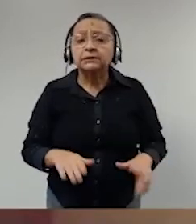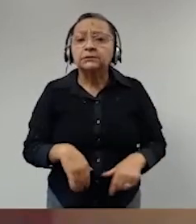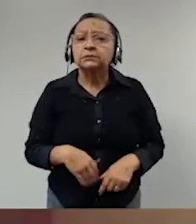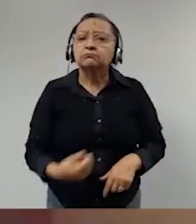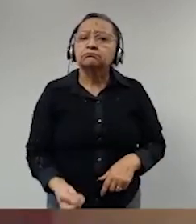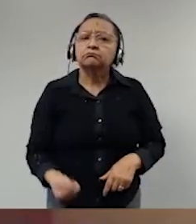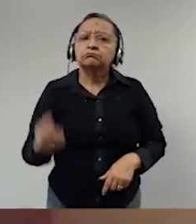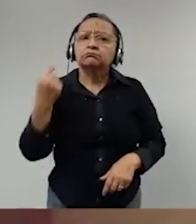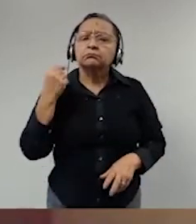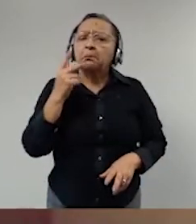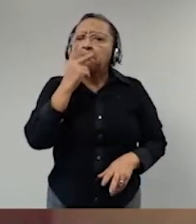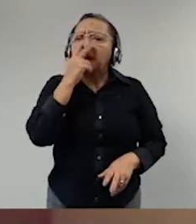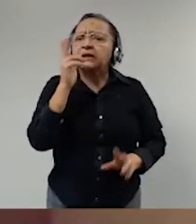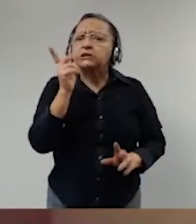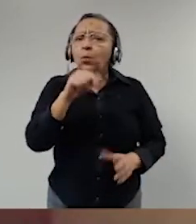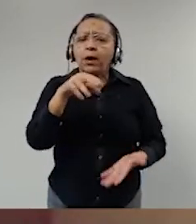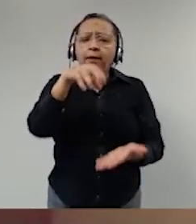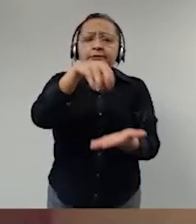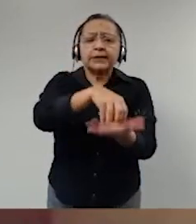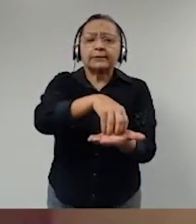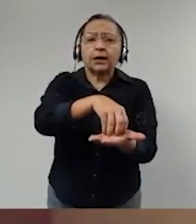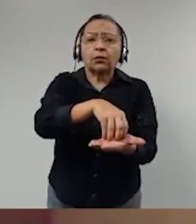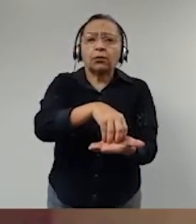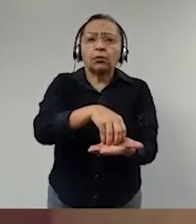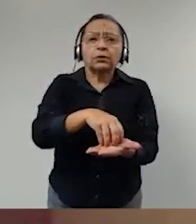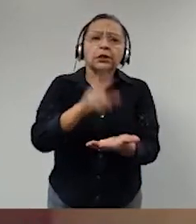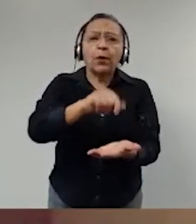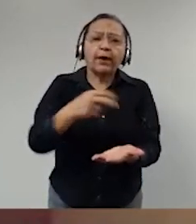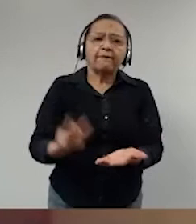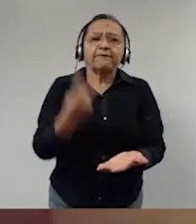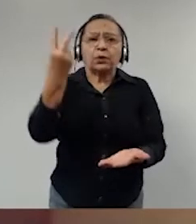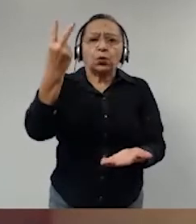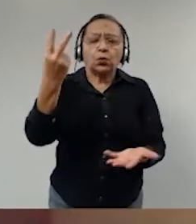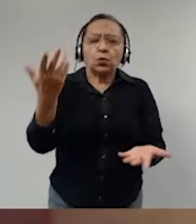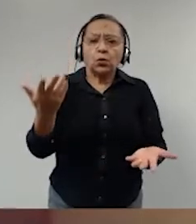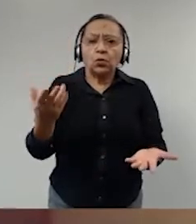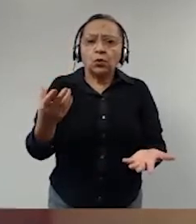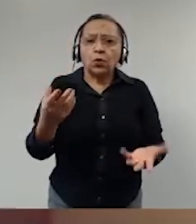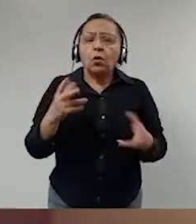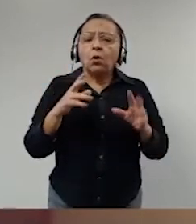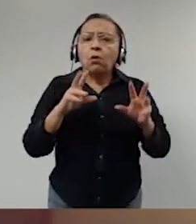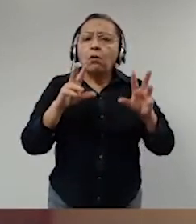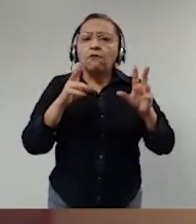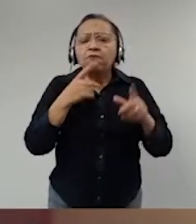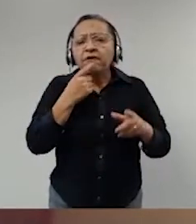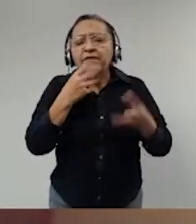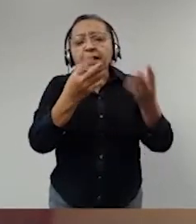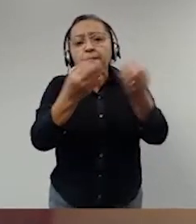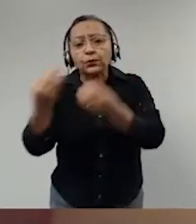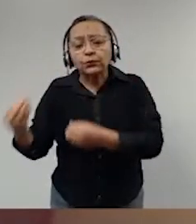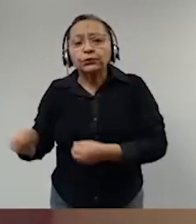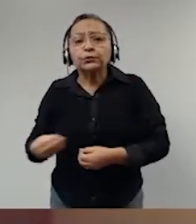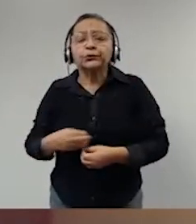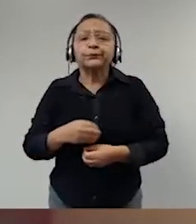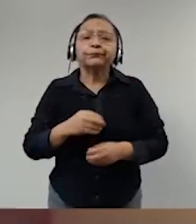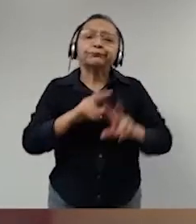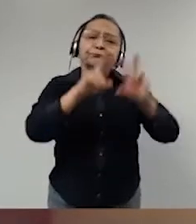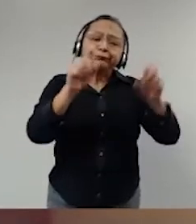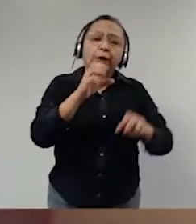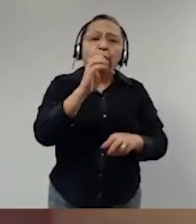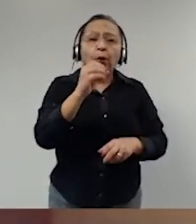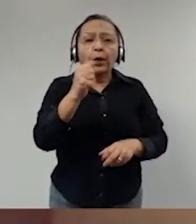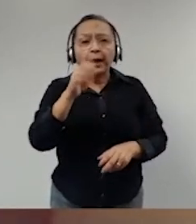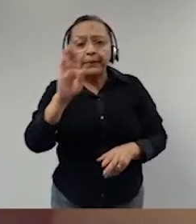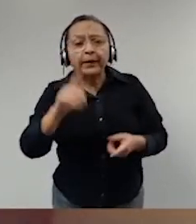questão central, como uma questão essencial, o que diz muito não só sobre a OAB, mas sobre a sociedade brasileira e sobre como a sociedade brasileira